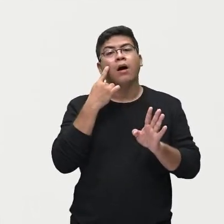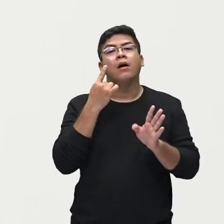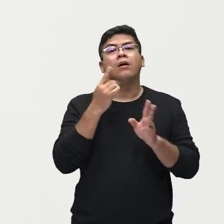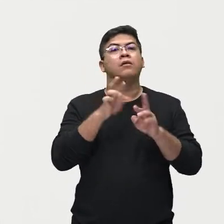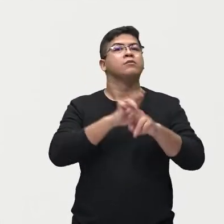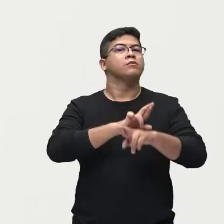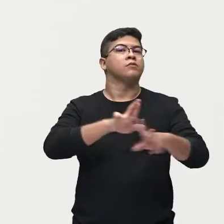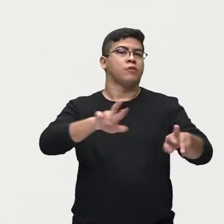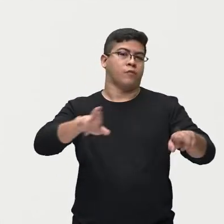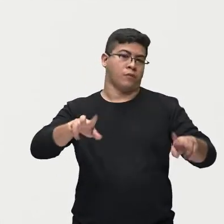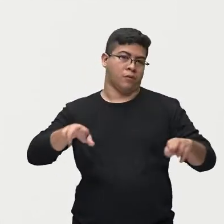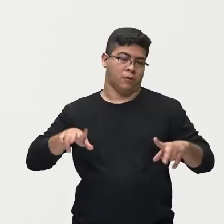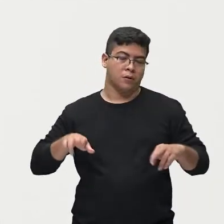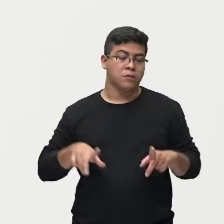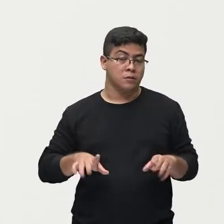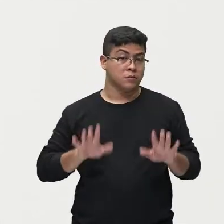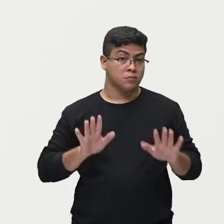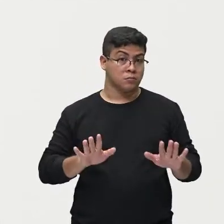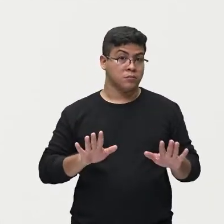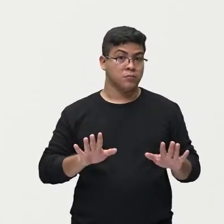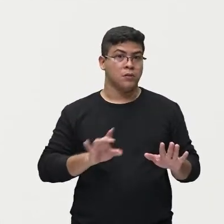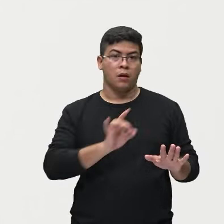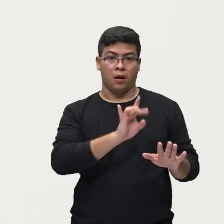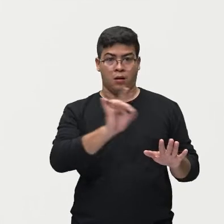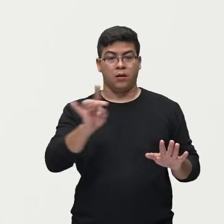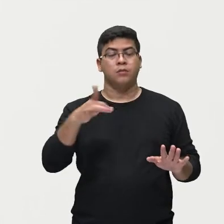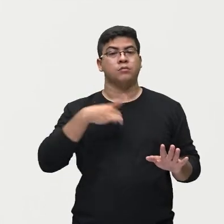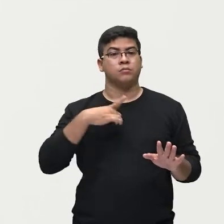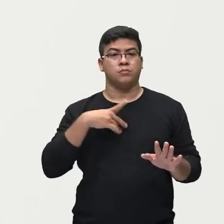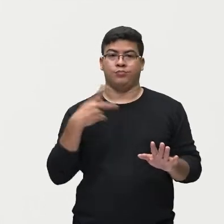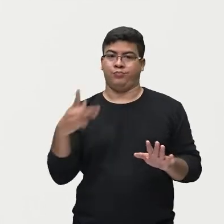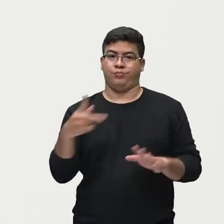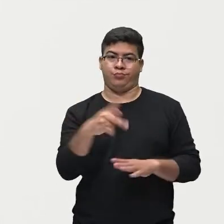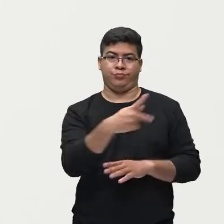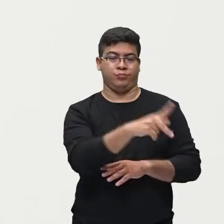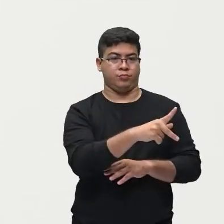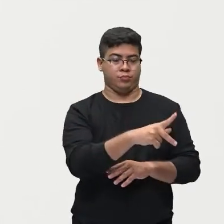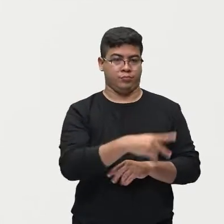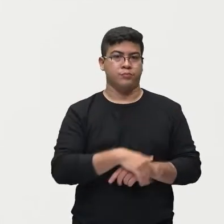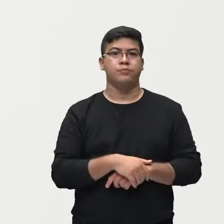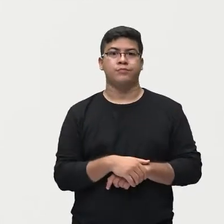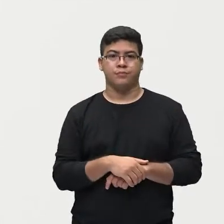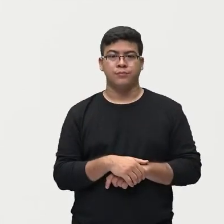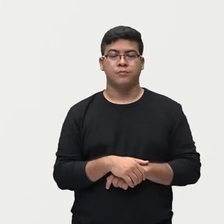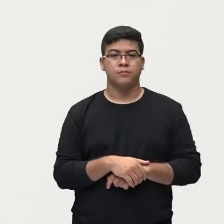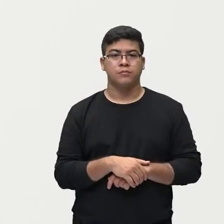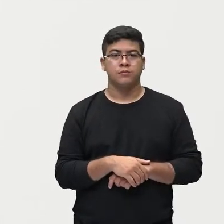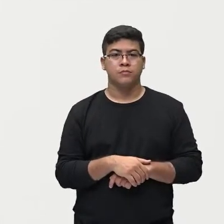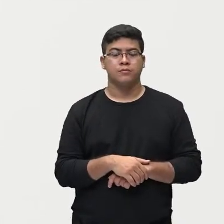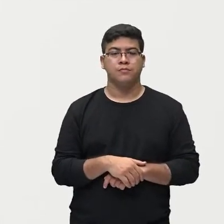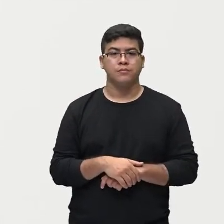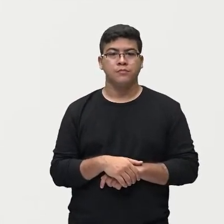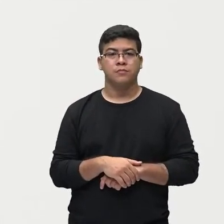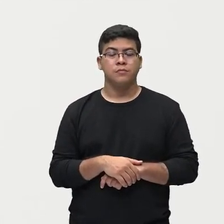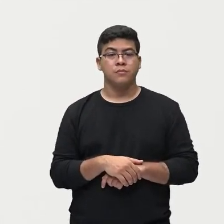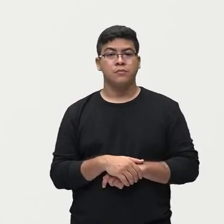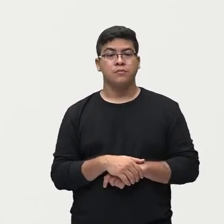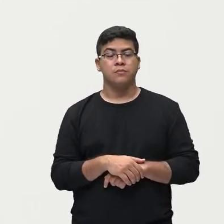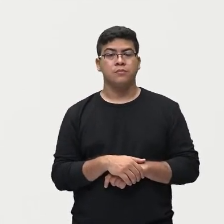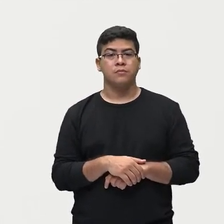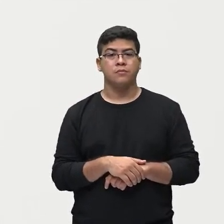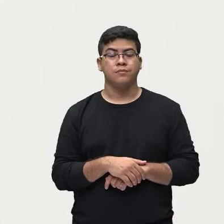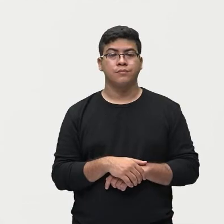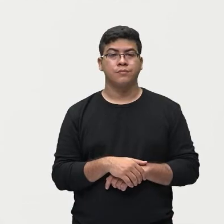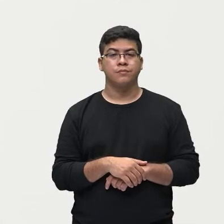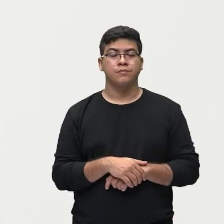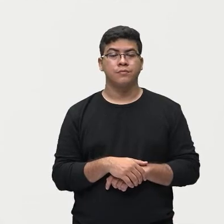construir e podem distorcer o comportamento de uma pessoa dentro da convivência humana,